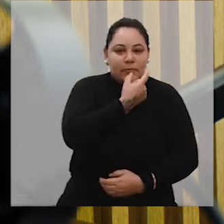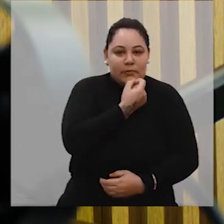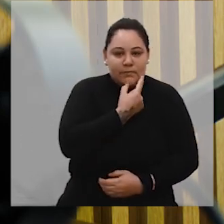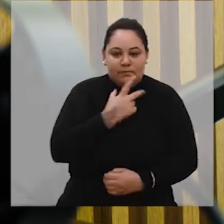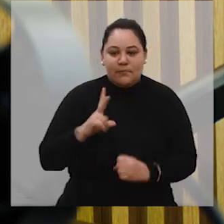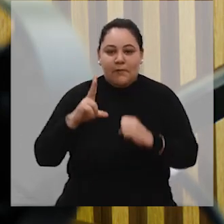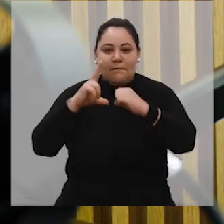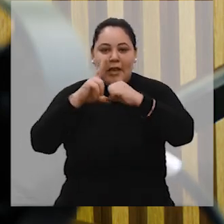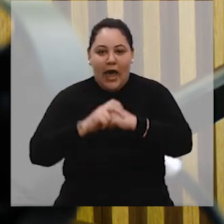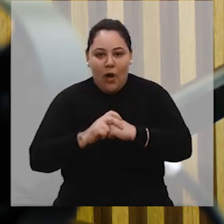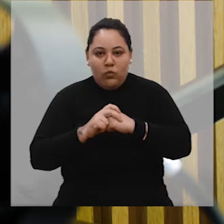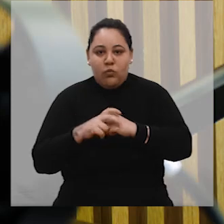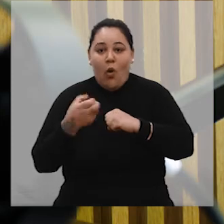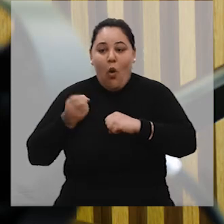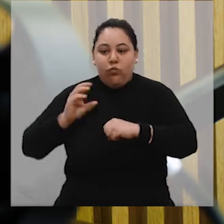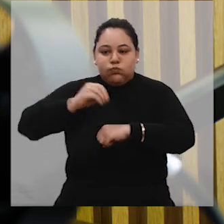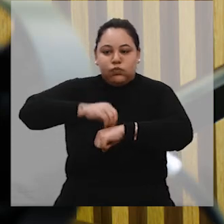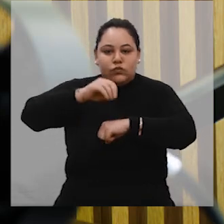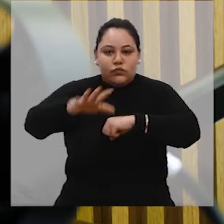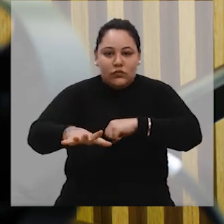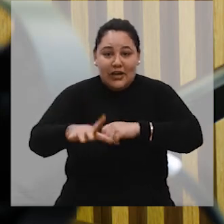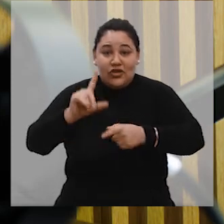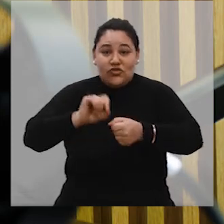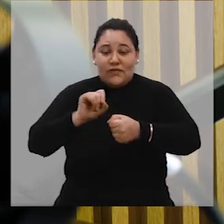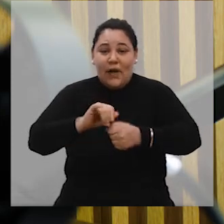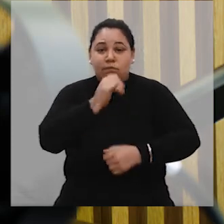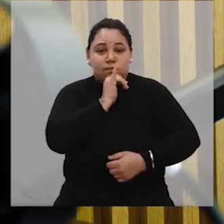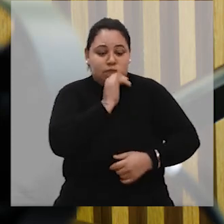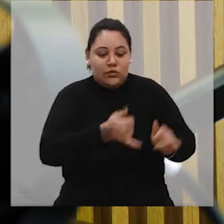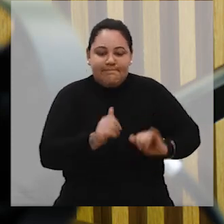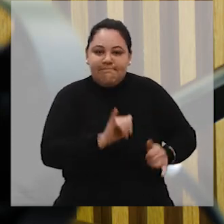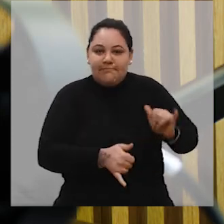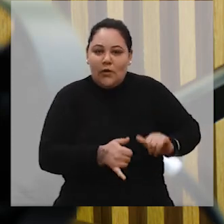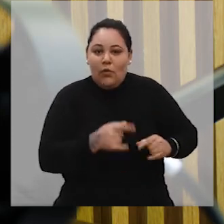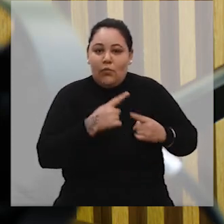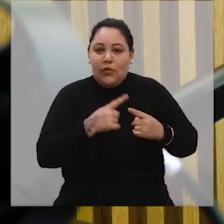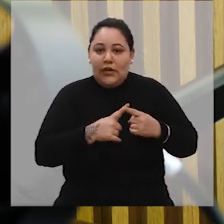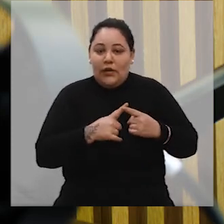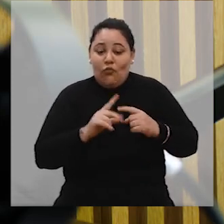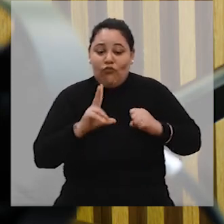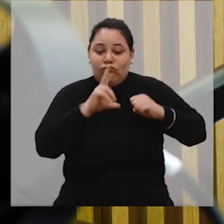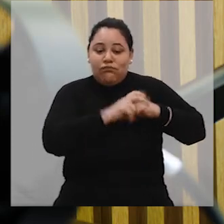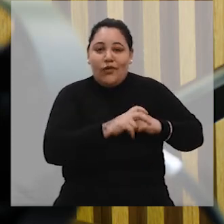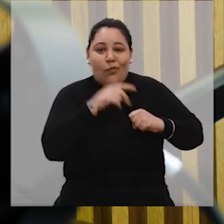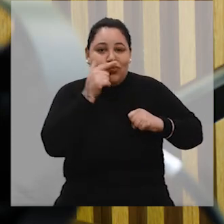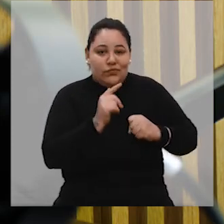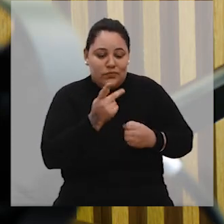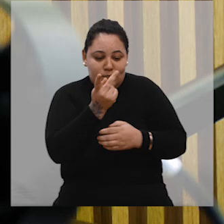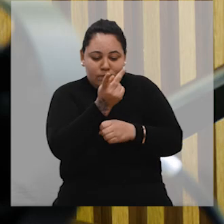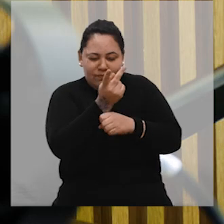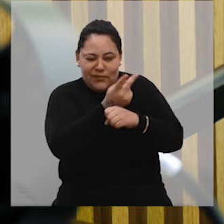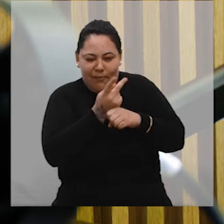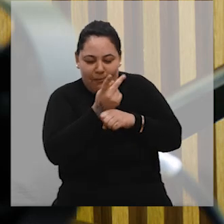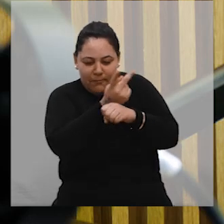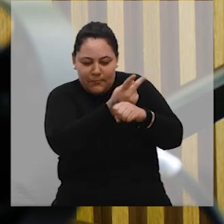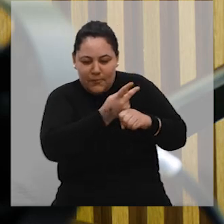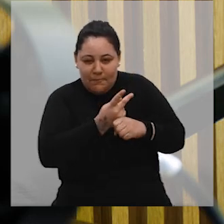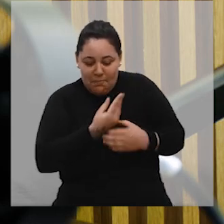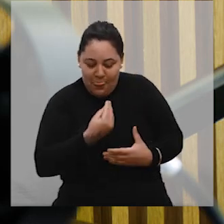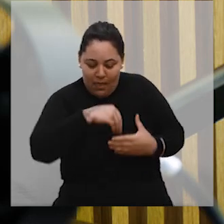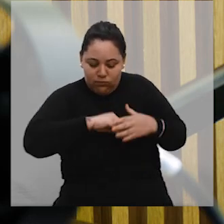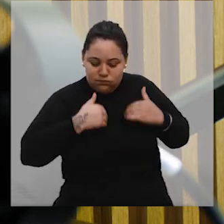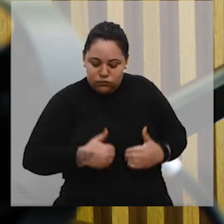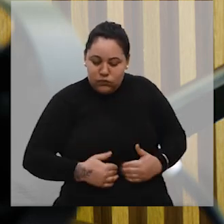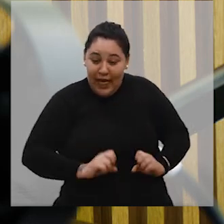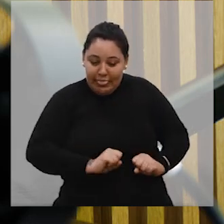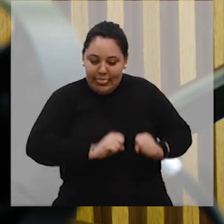a gente lança mão de exames de laboratório. Os vírus eu consigo procurar no organismo a defesa.